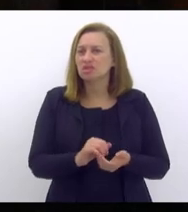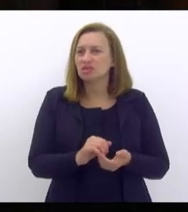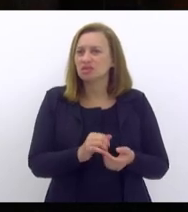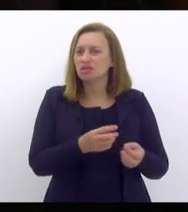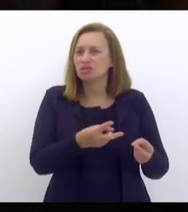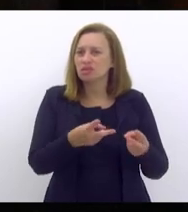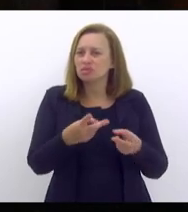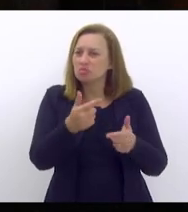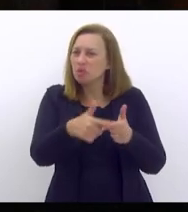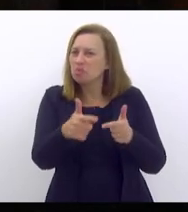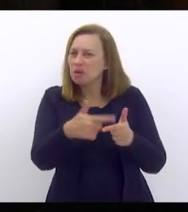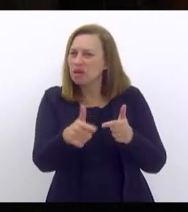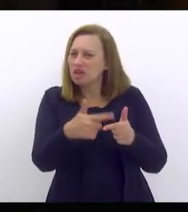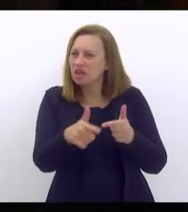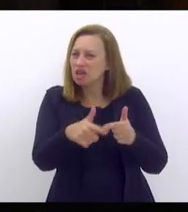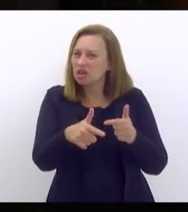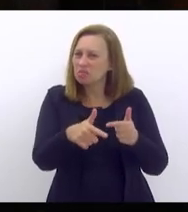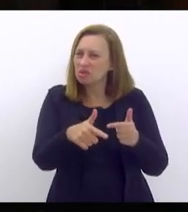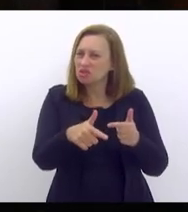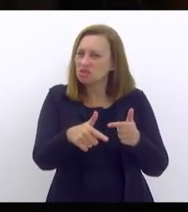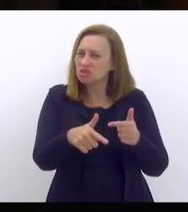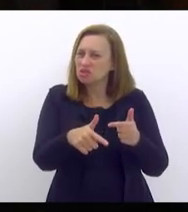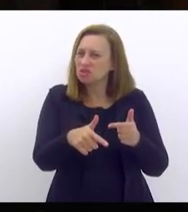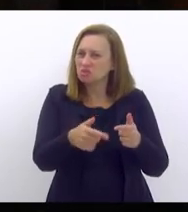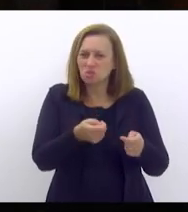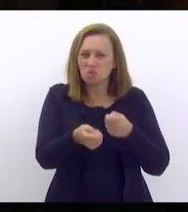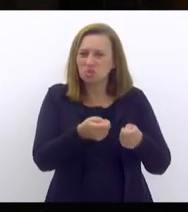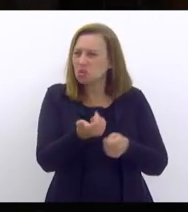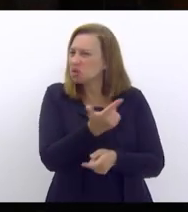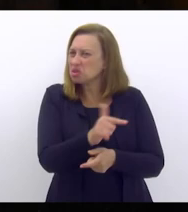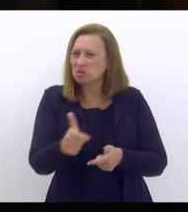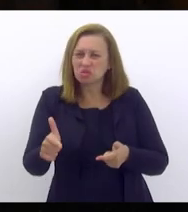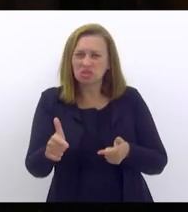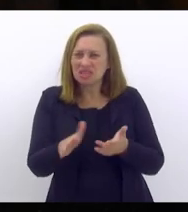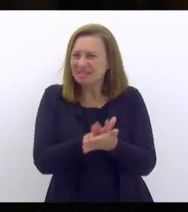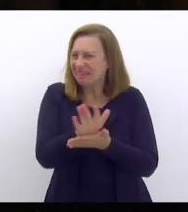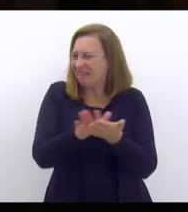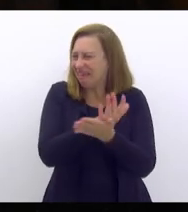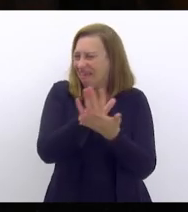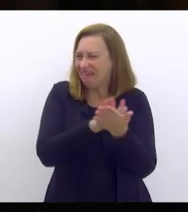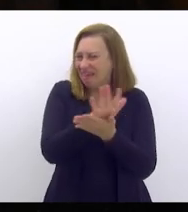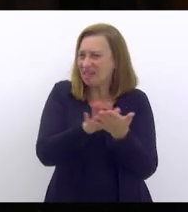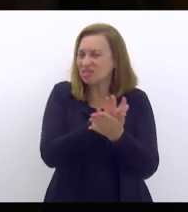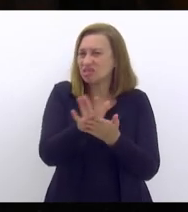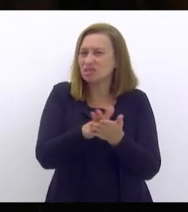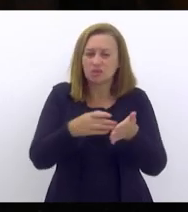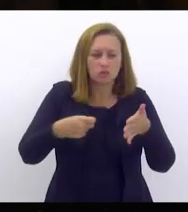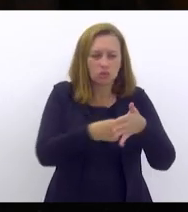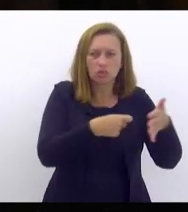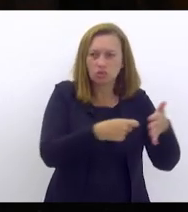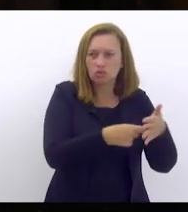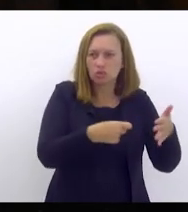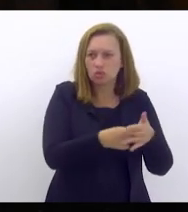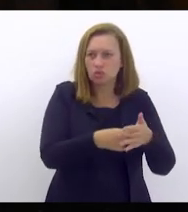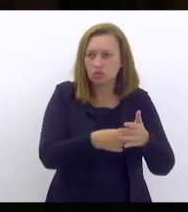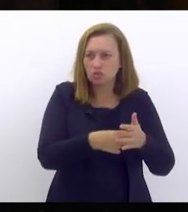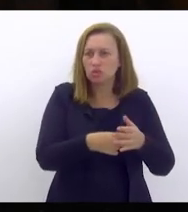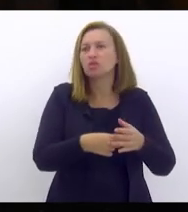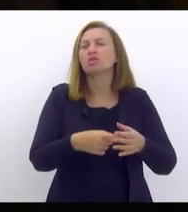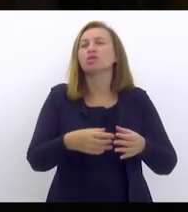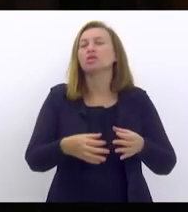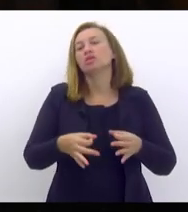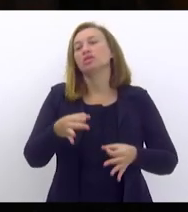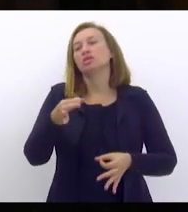total e oferecemos formalmente denúncia ao Tribunal de Contas, que